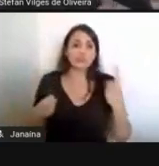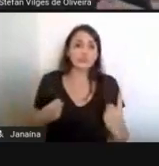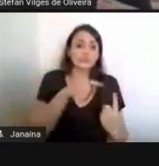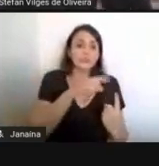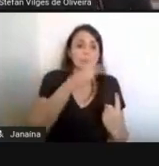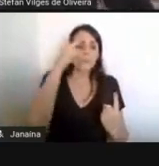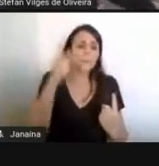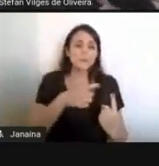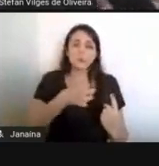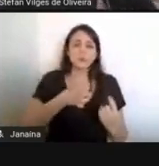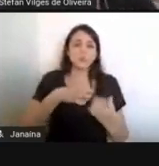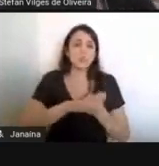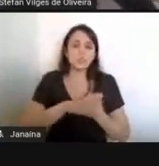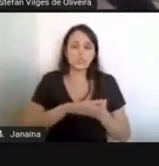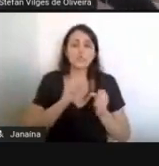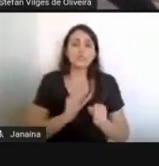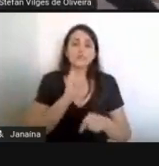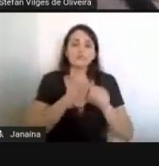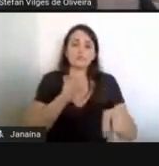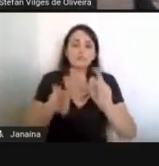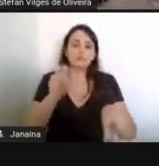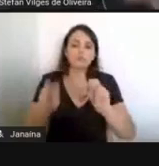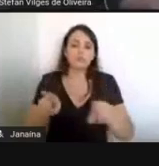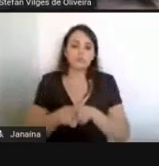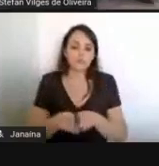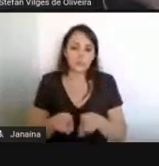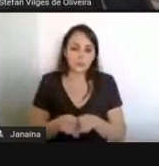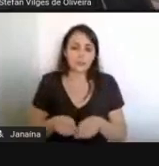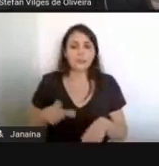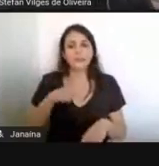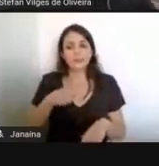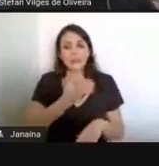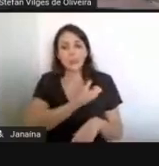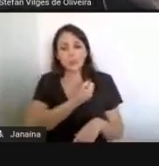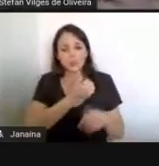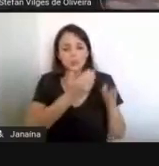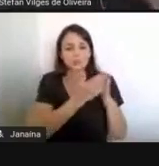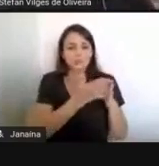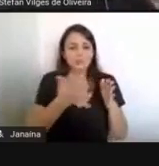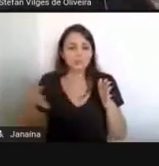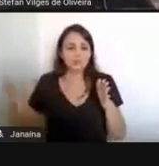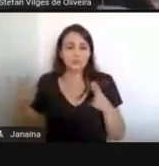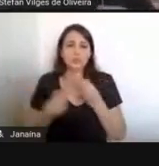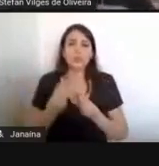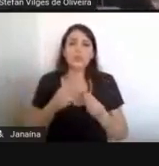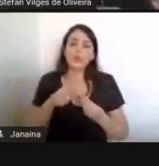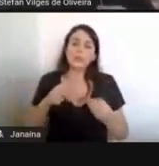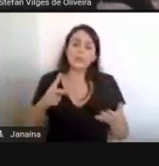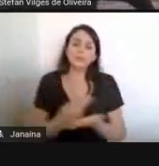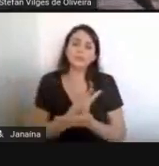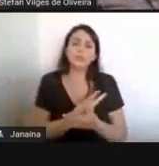importante pandemia. E aí nós temos aquela escala, né, que tem se discutido muito, que são como que esses casos evoluem. Nós